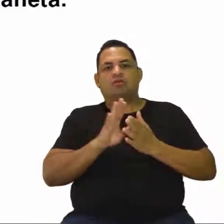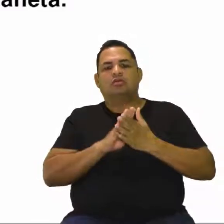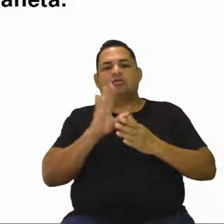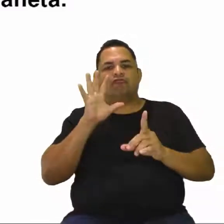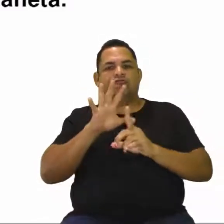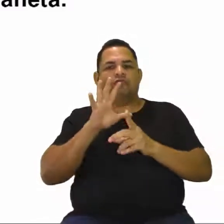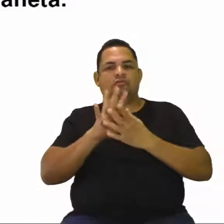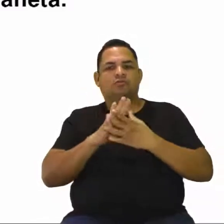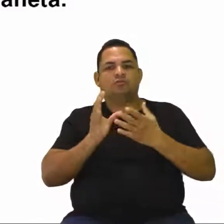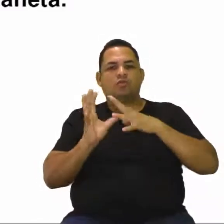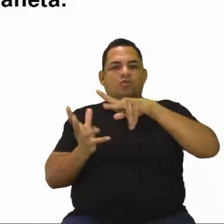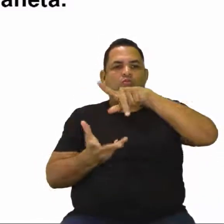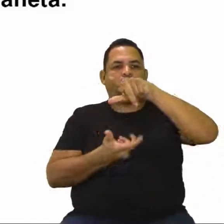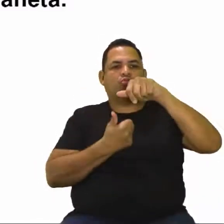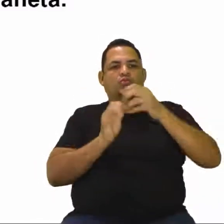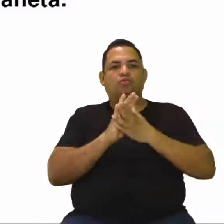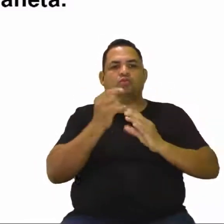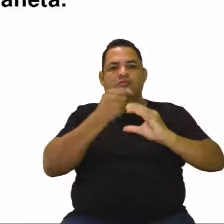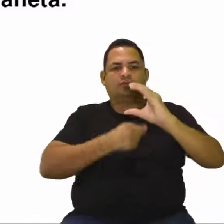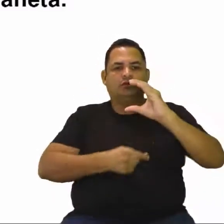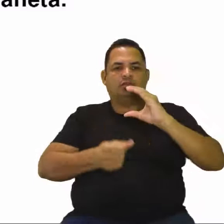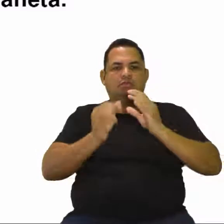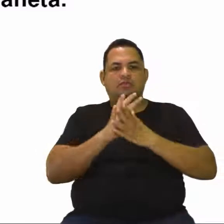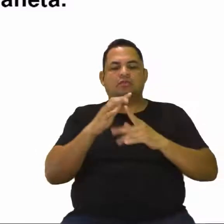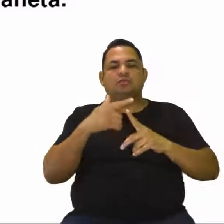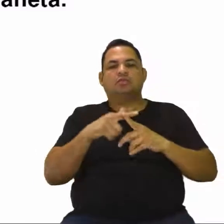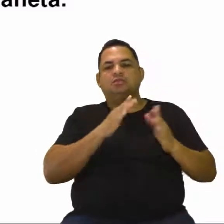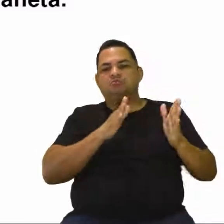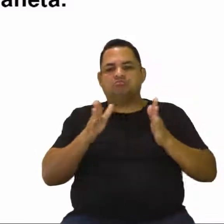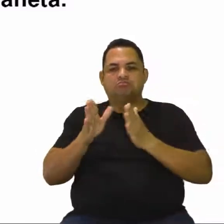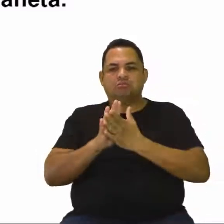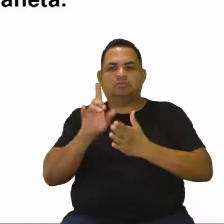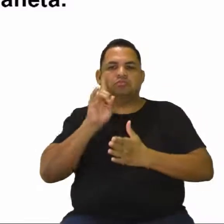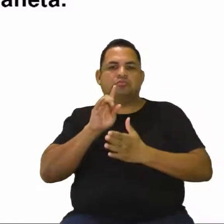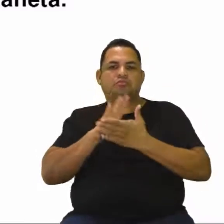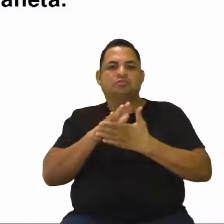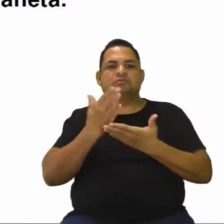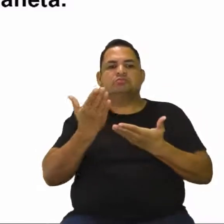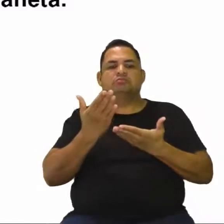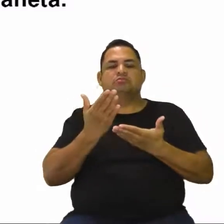afetou grande parte do mundo capitalista, pois nessa época os americanos já